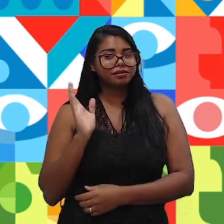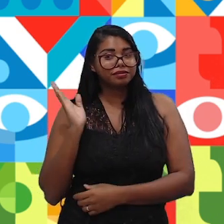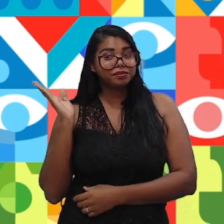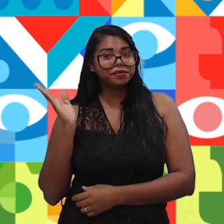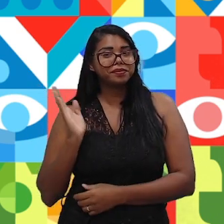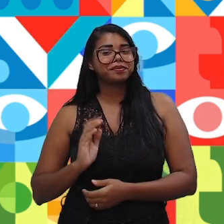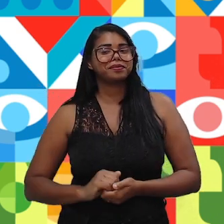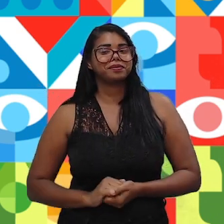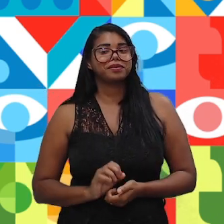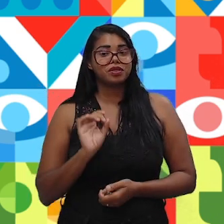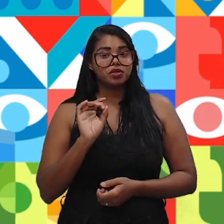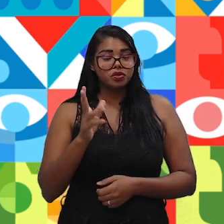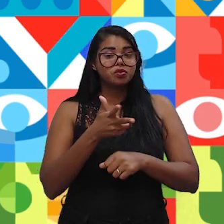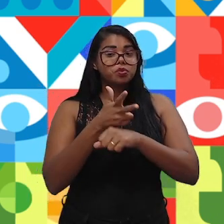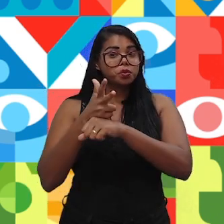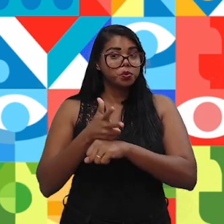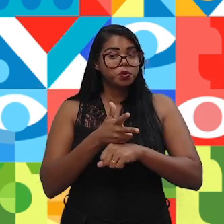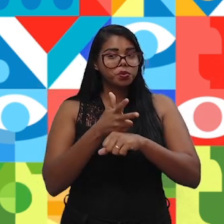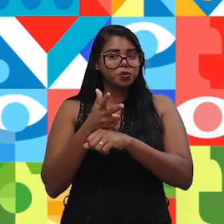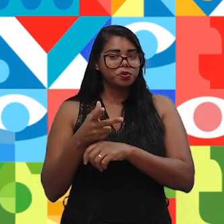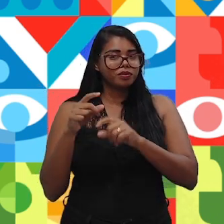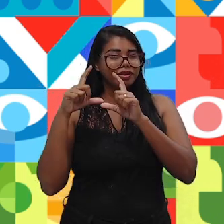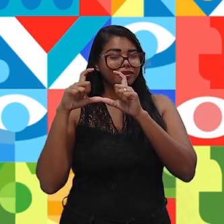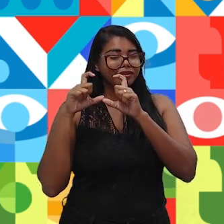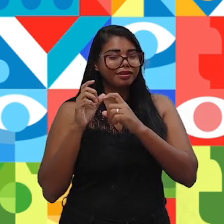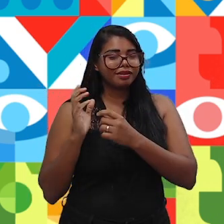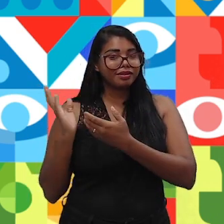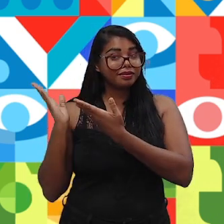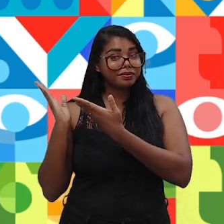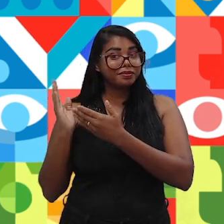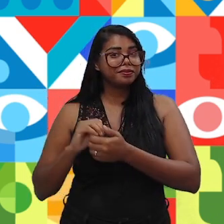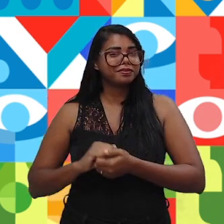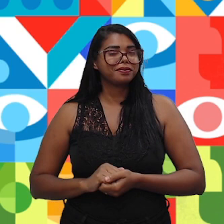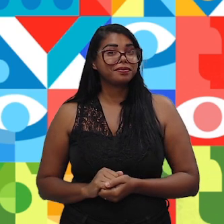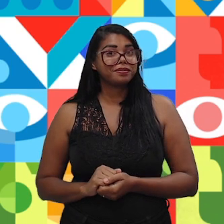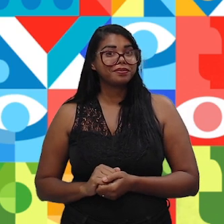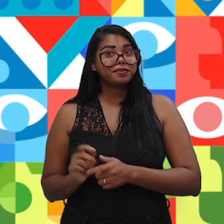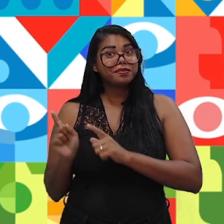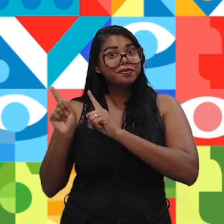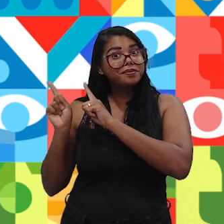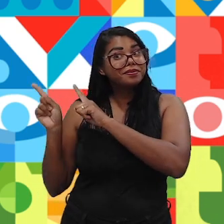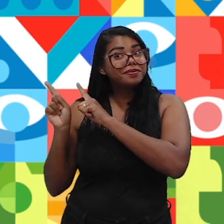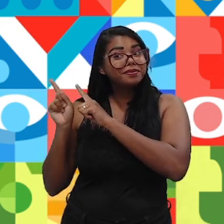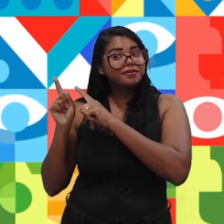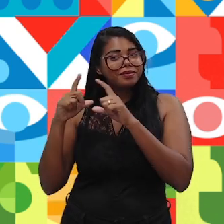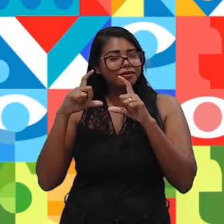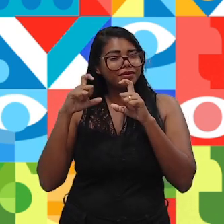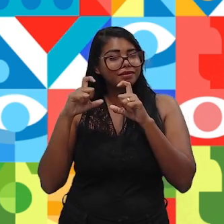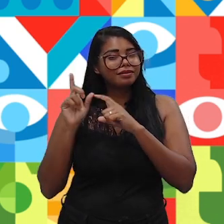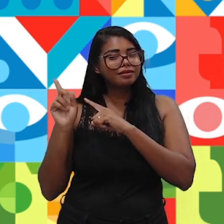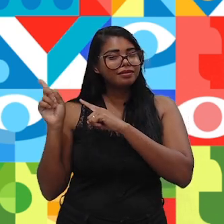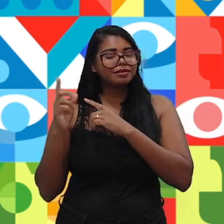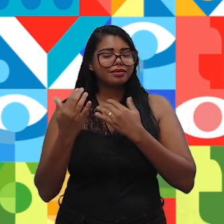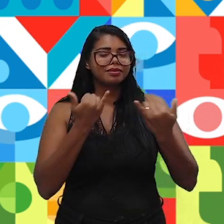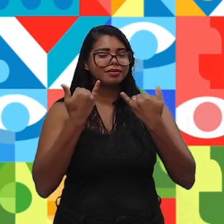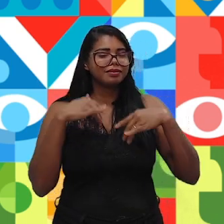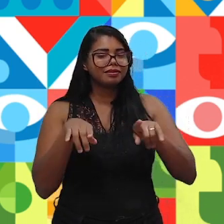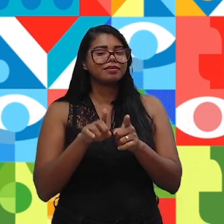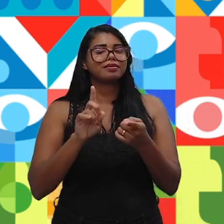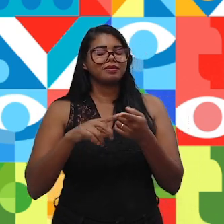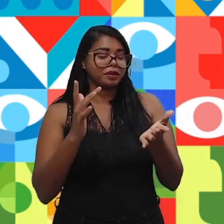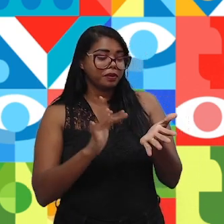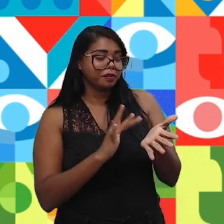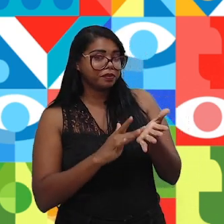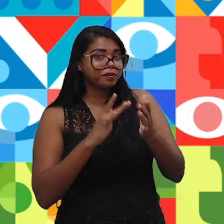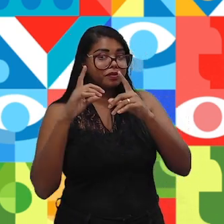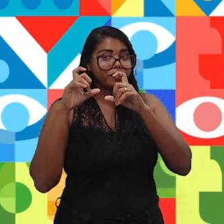aqui na videoaula, certo? Então, não adianta procurar no e-book, que nem sempre você vai encontrar essa informação. Então, printa,